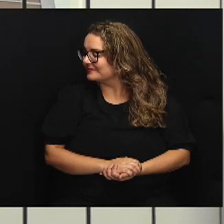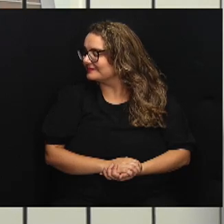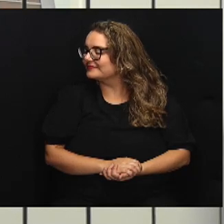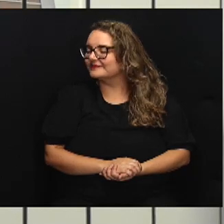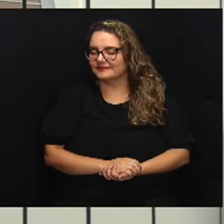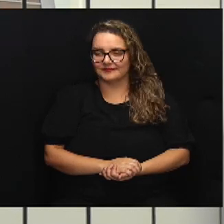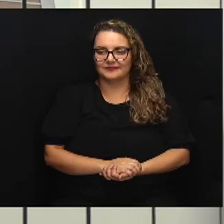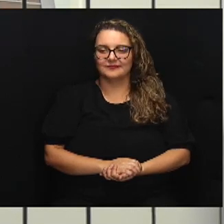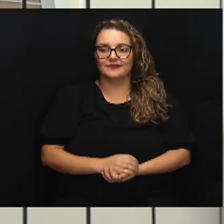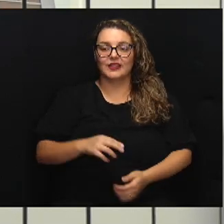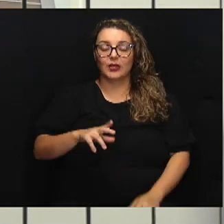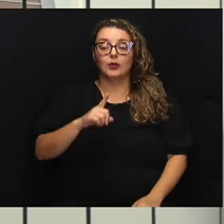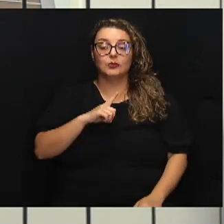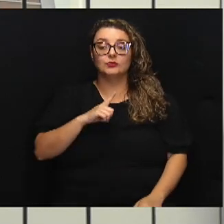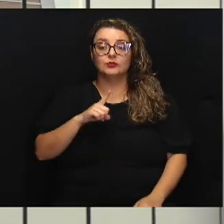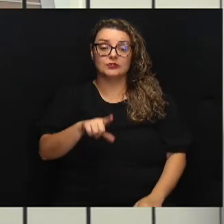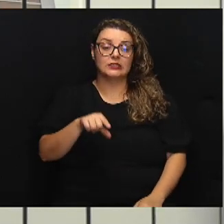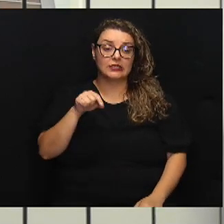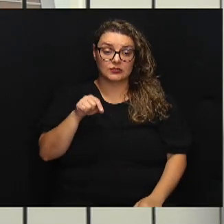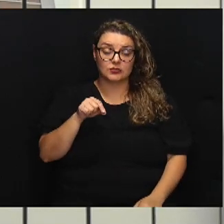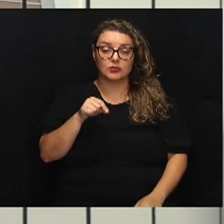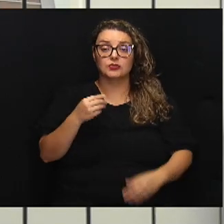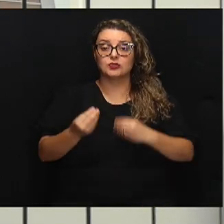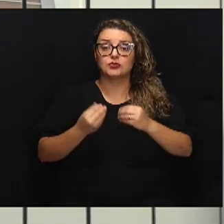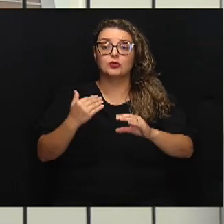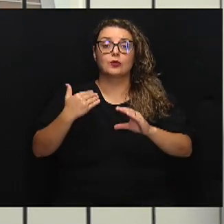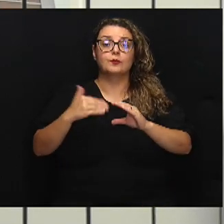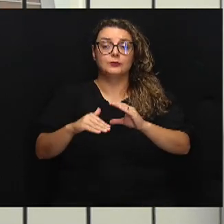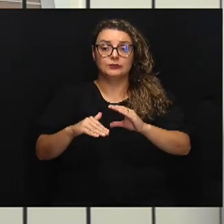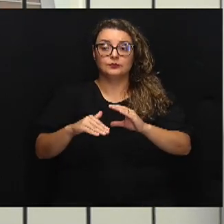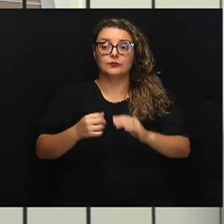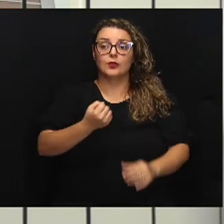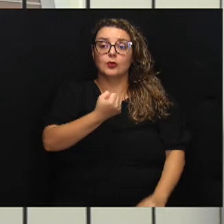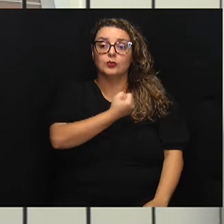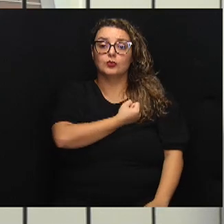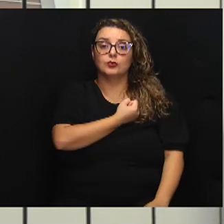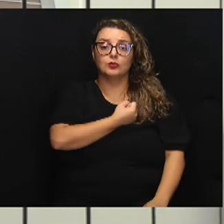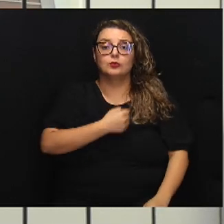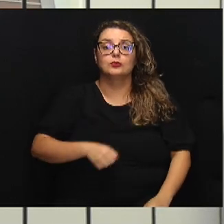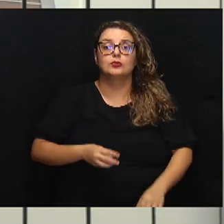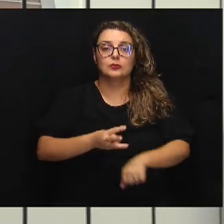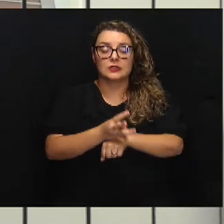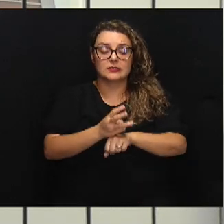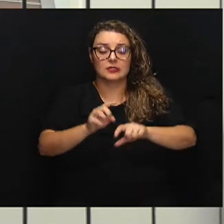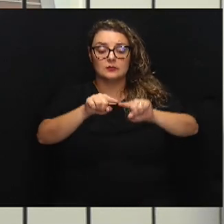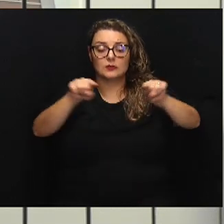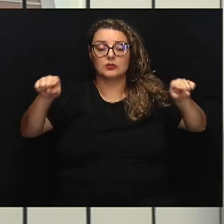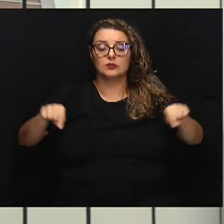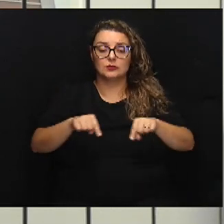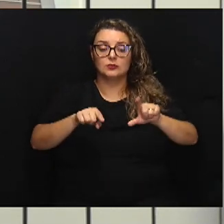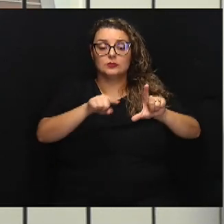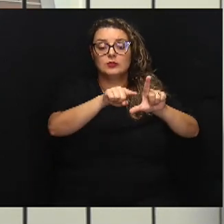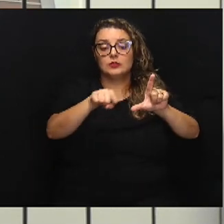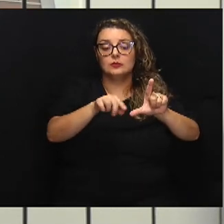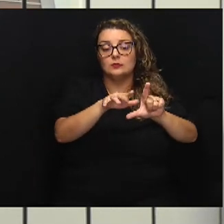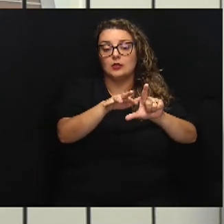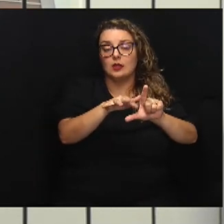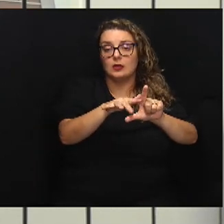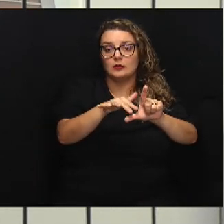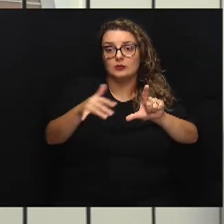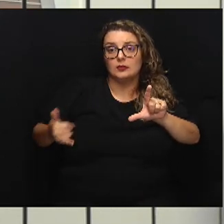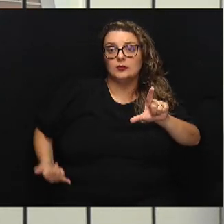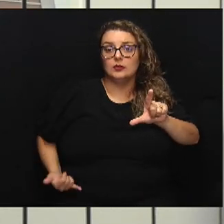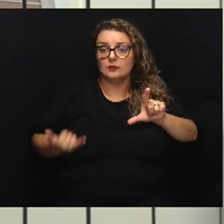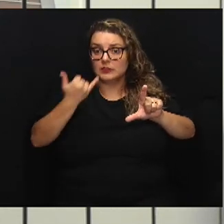978293776. Ou você tem a opção de enviar esta mensagem pelo nosso QR Code, com a câmera do seu celular apontada aqui, ó,